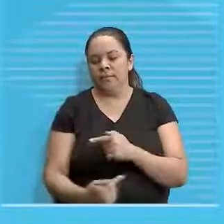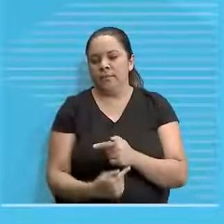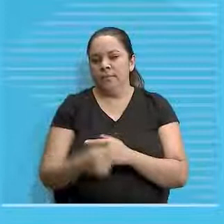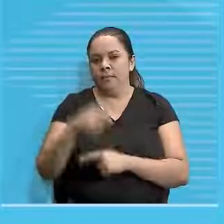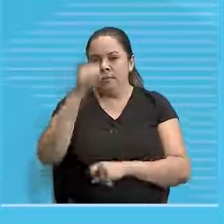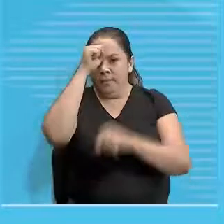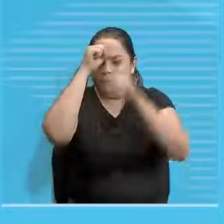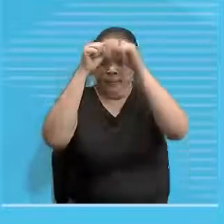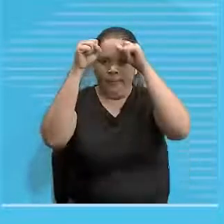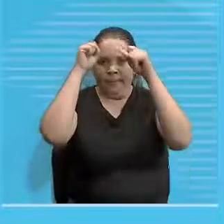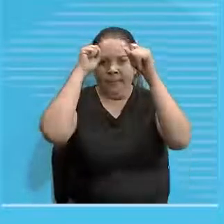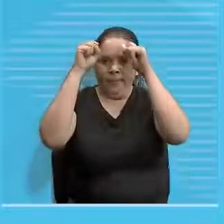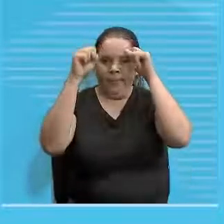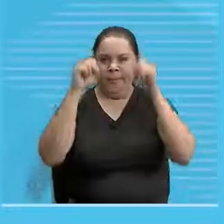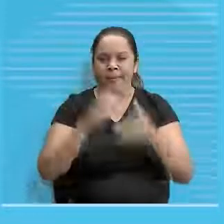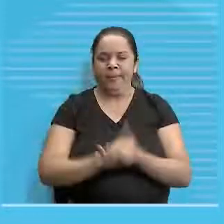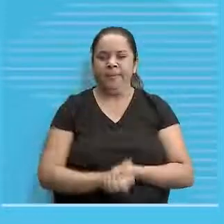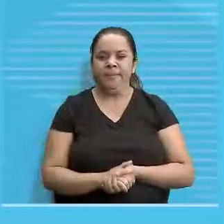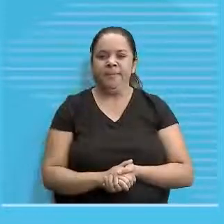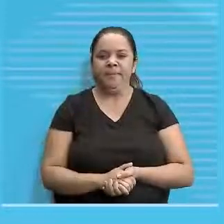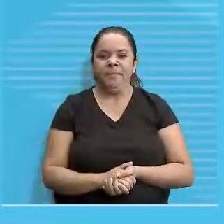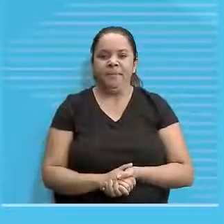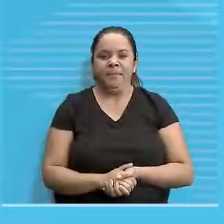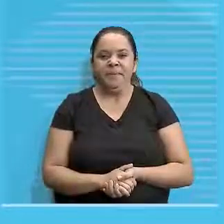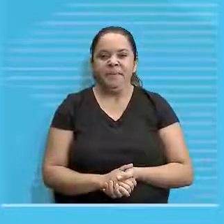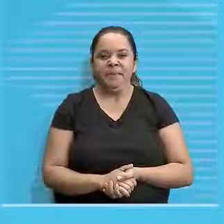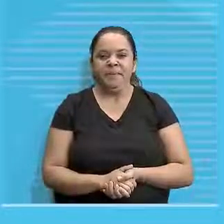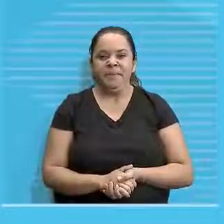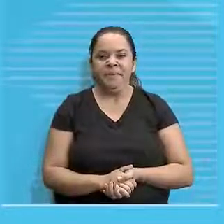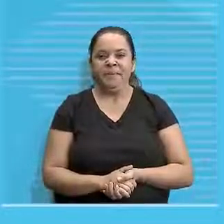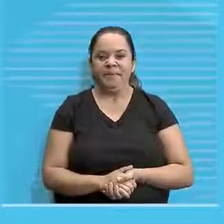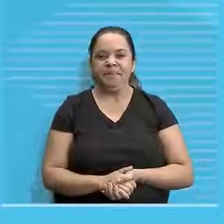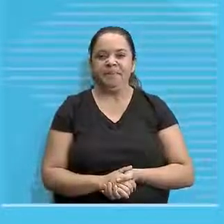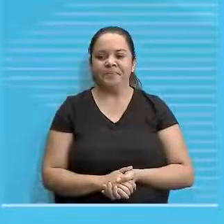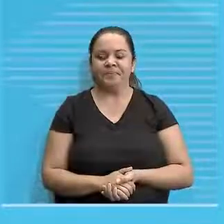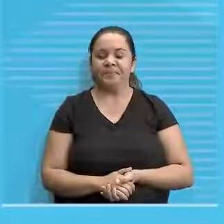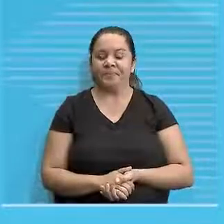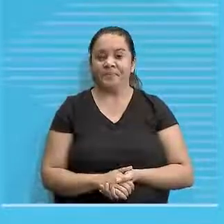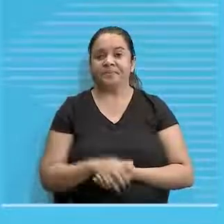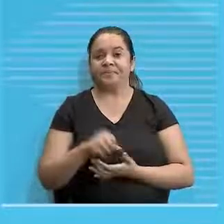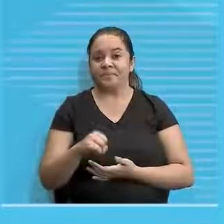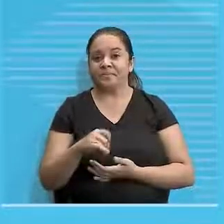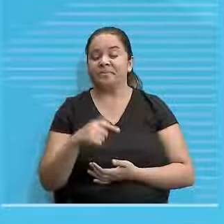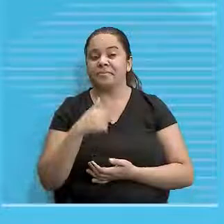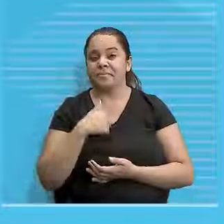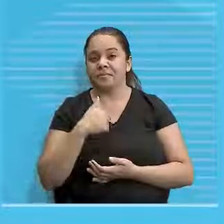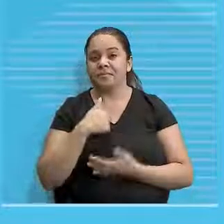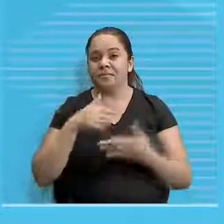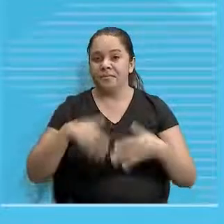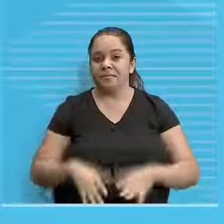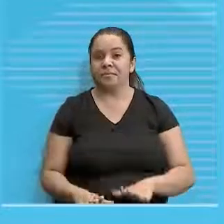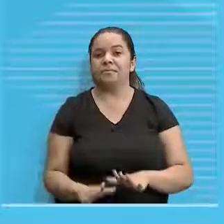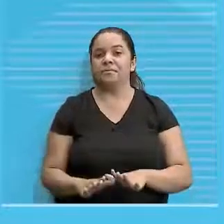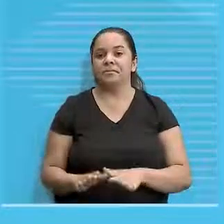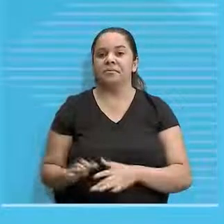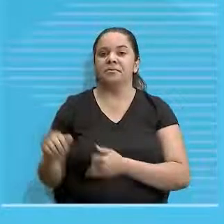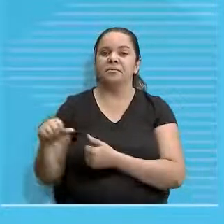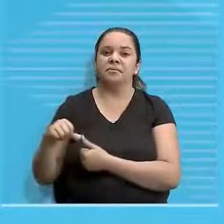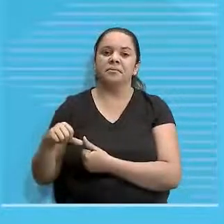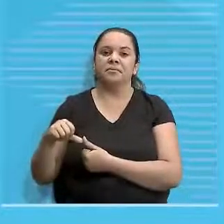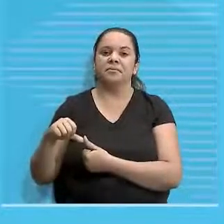Kelly, tivesse nascido lá no continente asiático, eu teria um